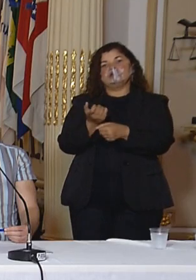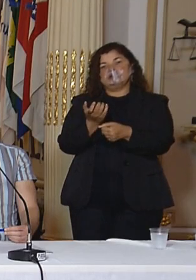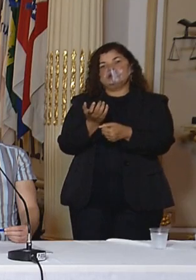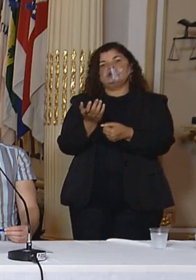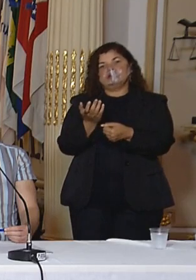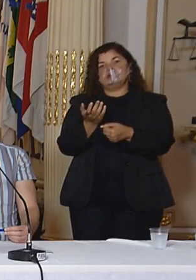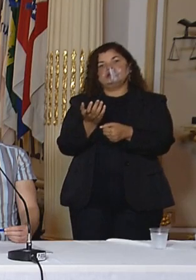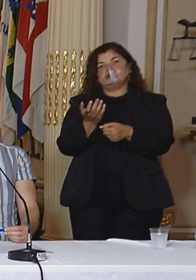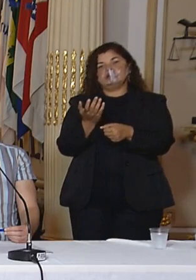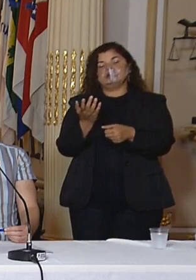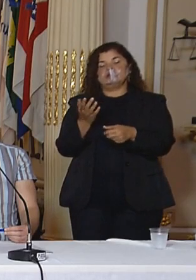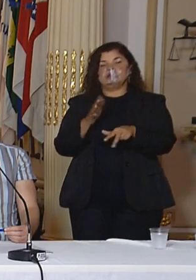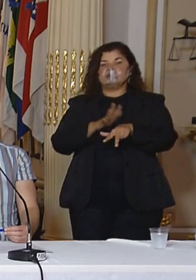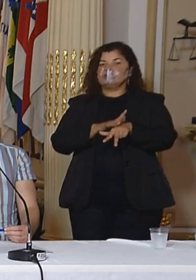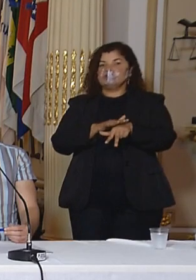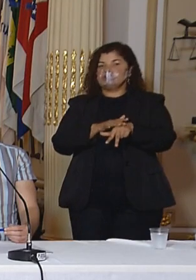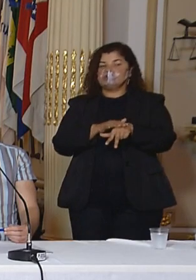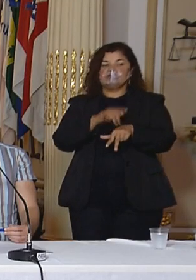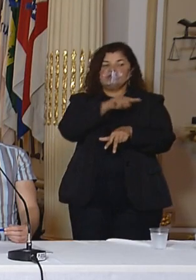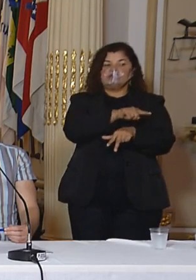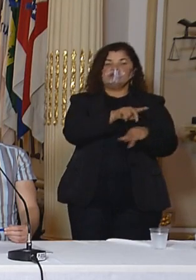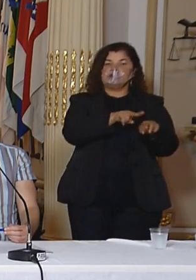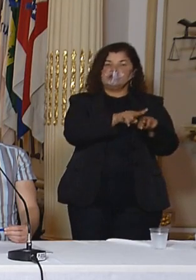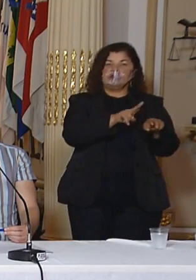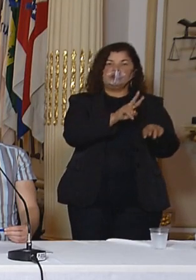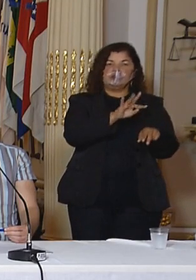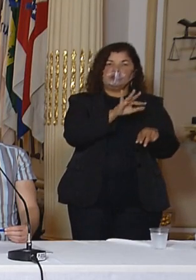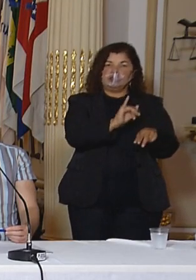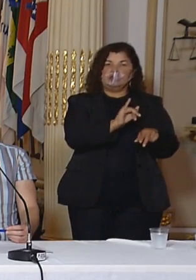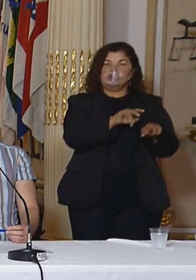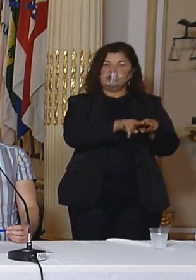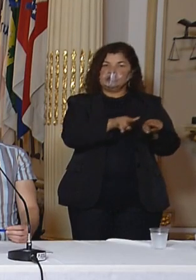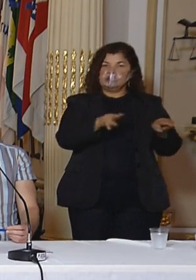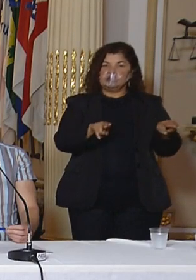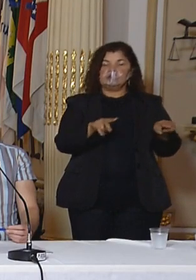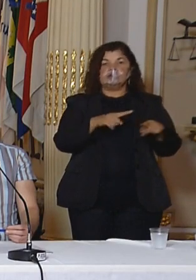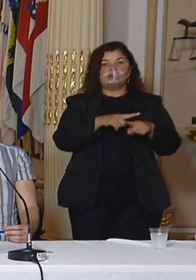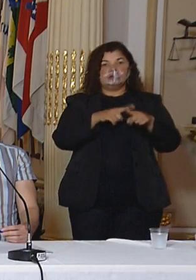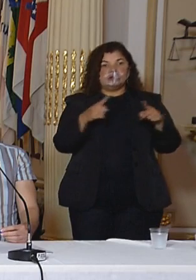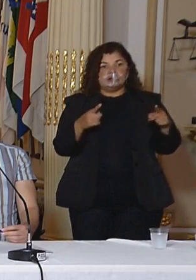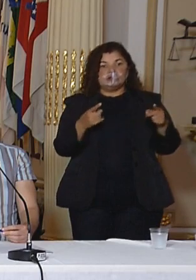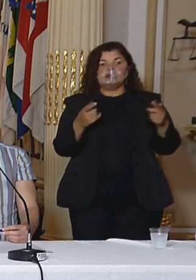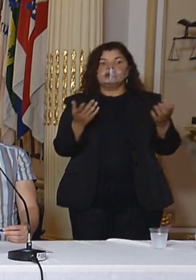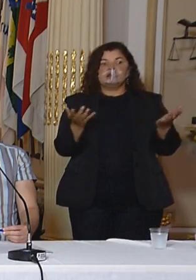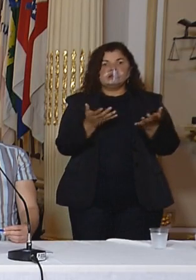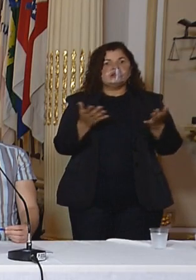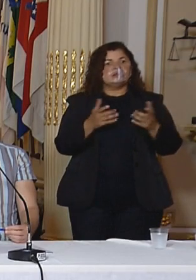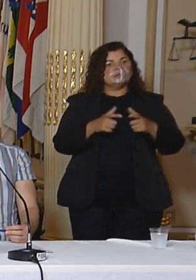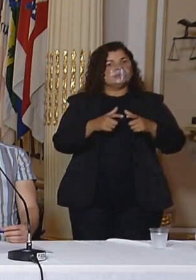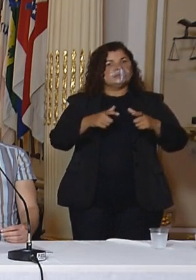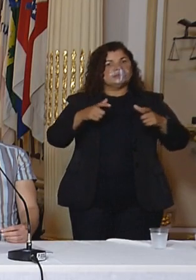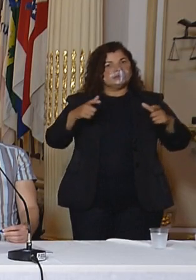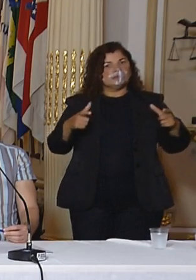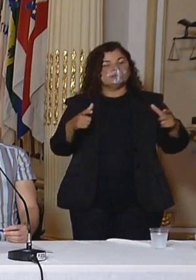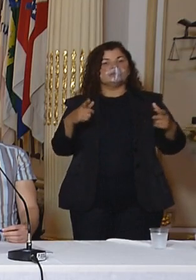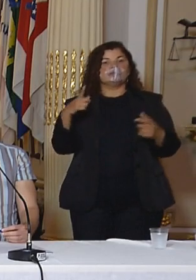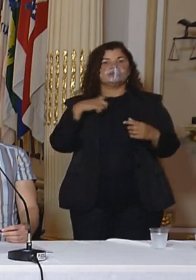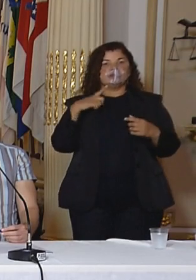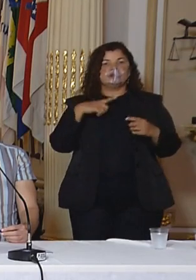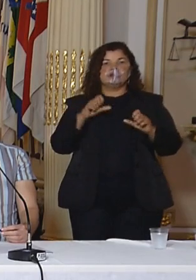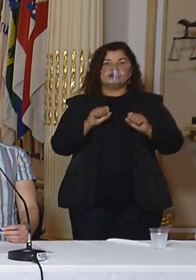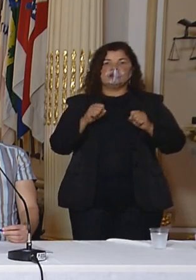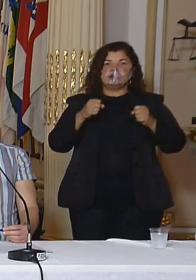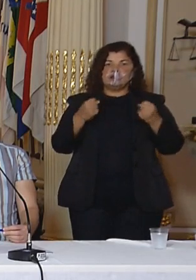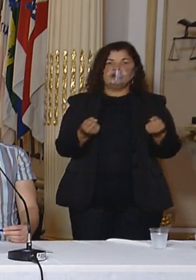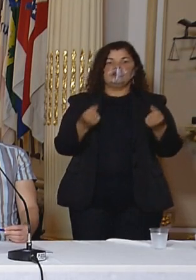caso, um leito de UTI. Mas hoje, cada vez mais, tanto o esforço